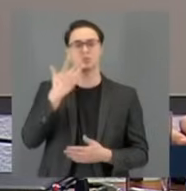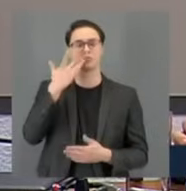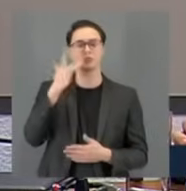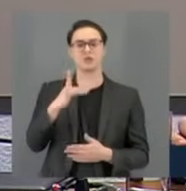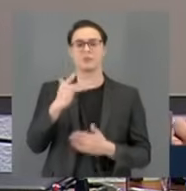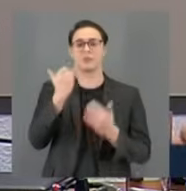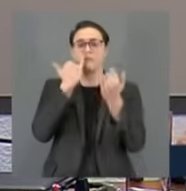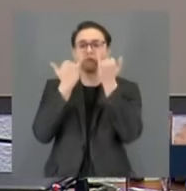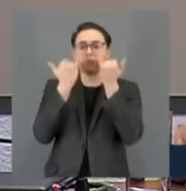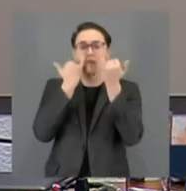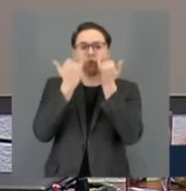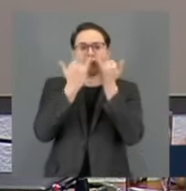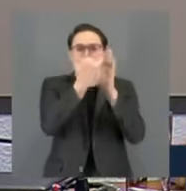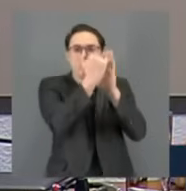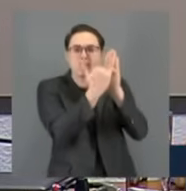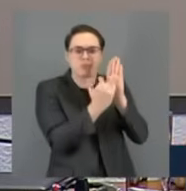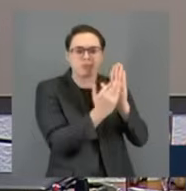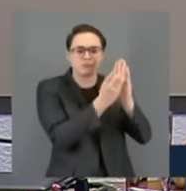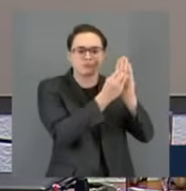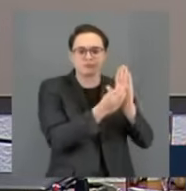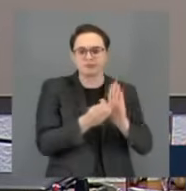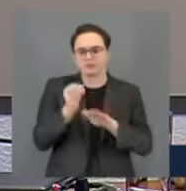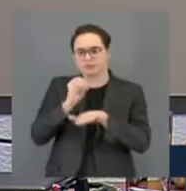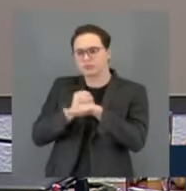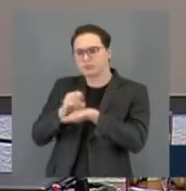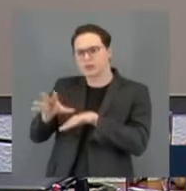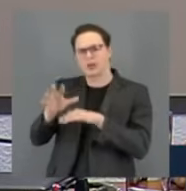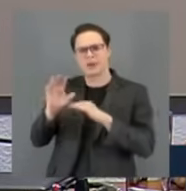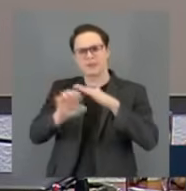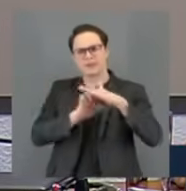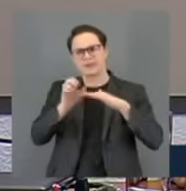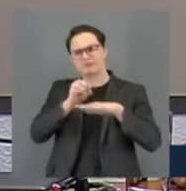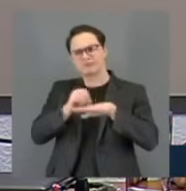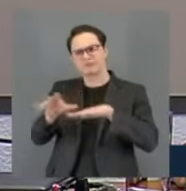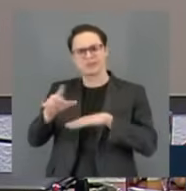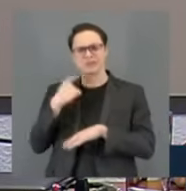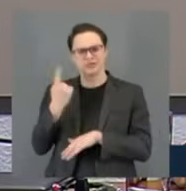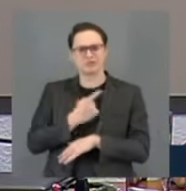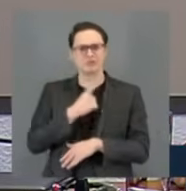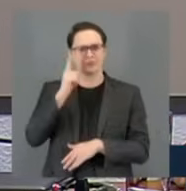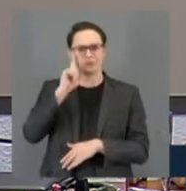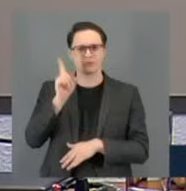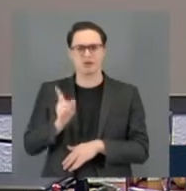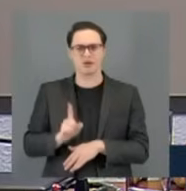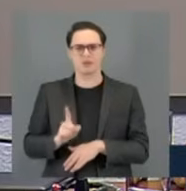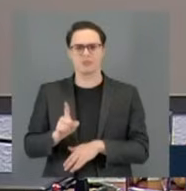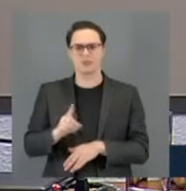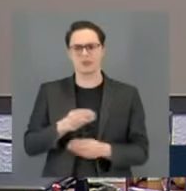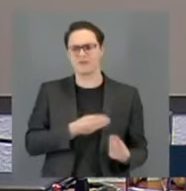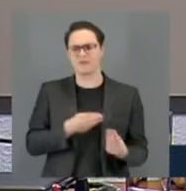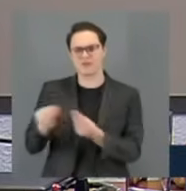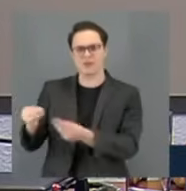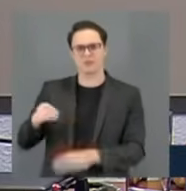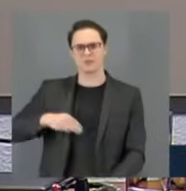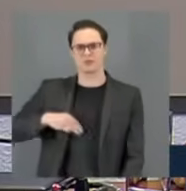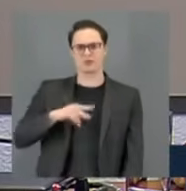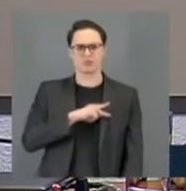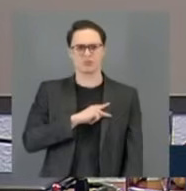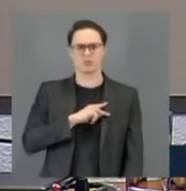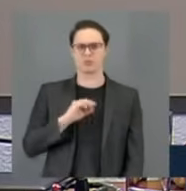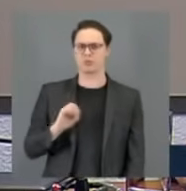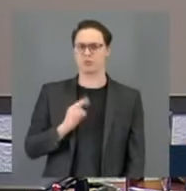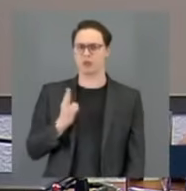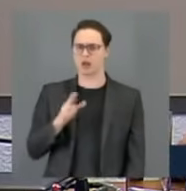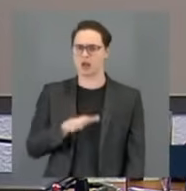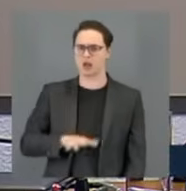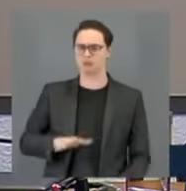sendo enviados por essas grandes empresas de tecnologia para o Ministério Público ou para os órgãos do